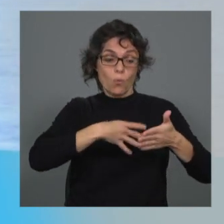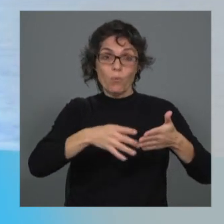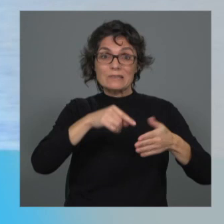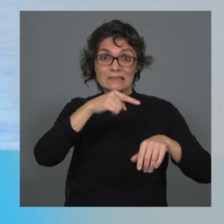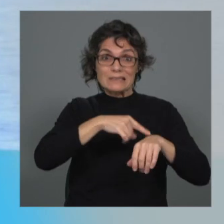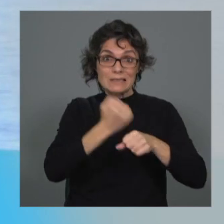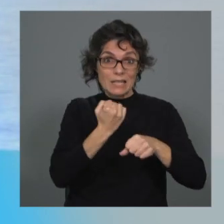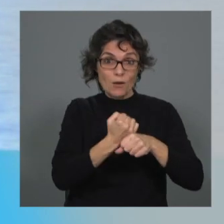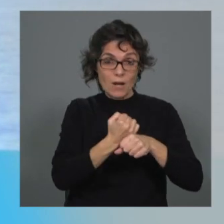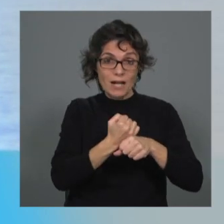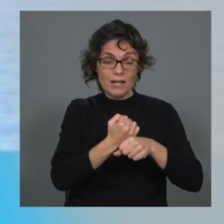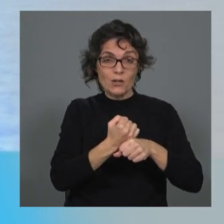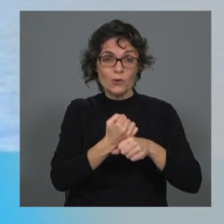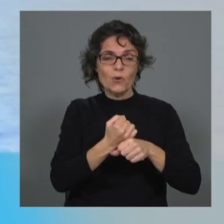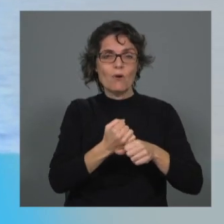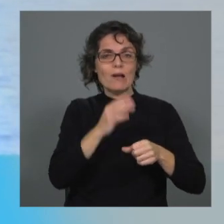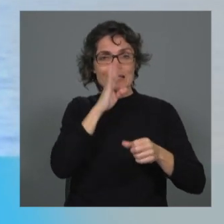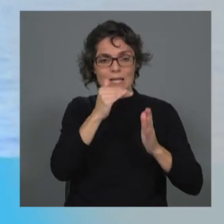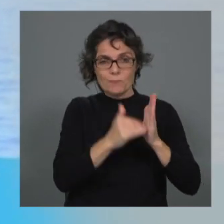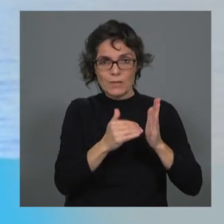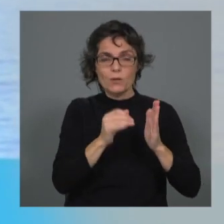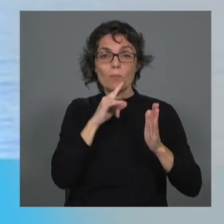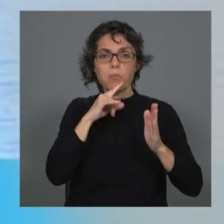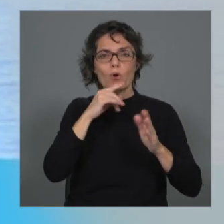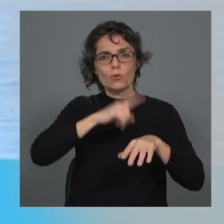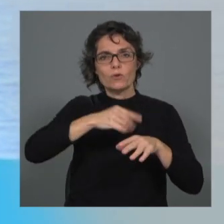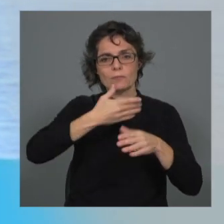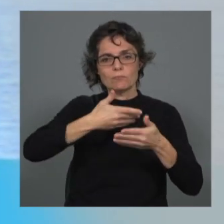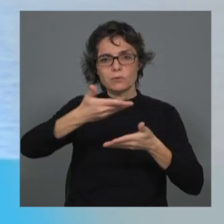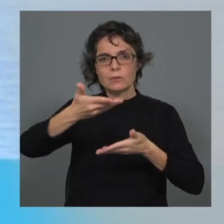E este aspecto é crucial, designadamente para combatermos a precariedade.